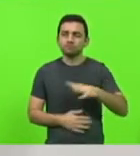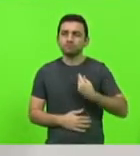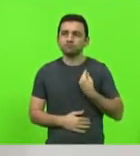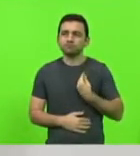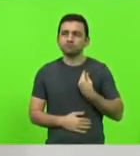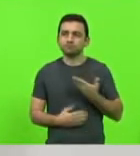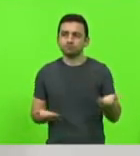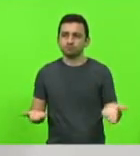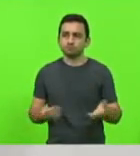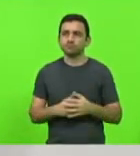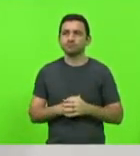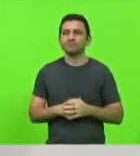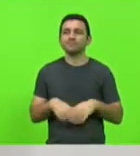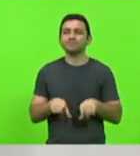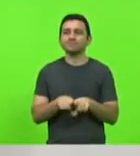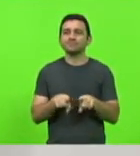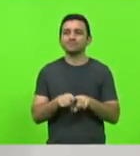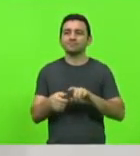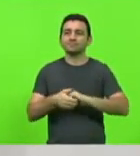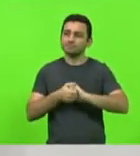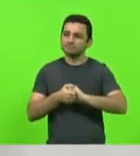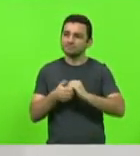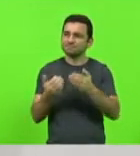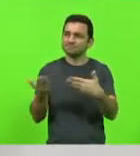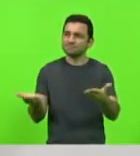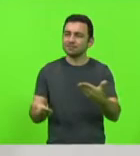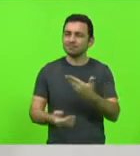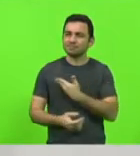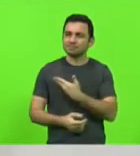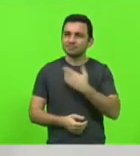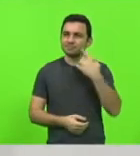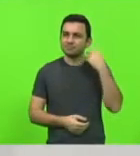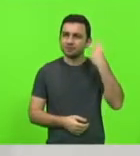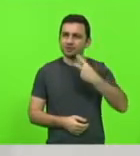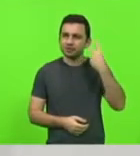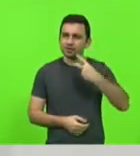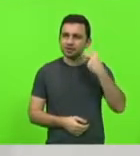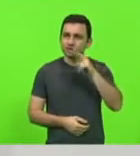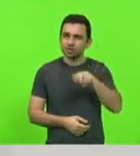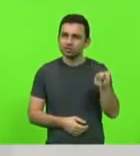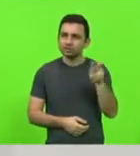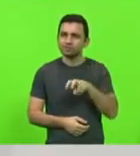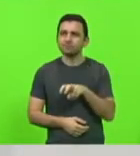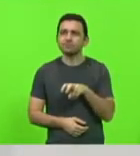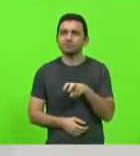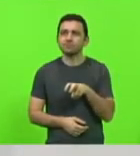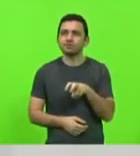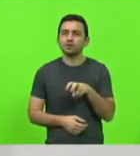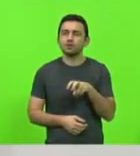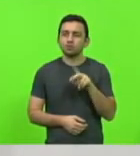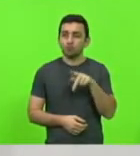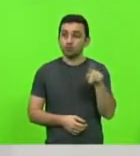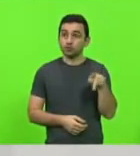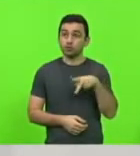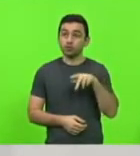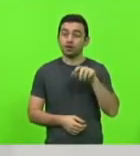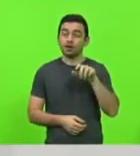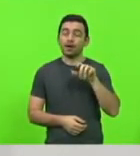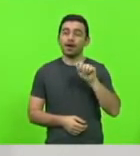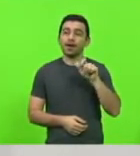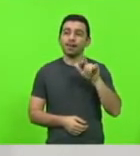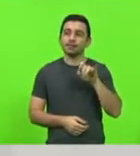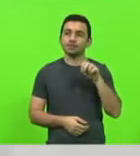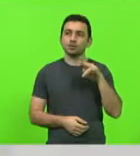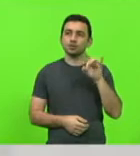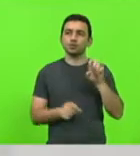Cumprimento aqui os colegas vereadores do meu município, de Xanxerê, o professor Alessandro Antonioli, o presidente da